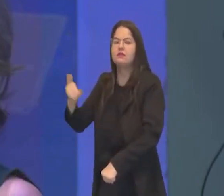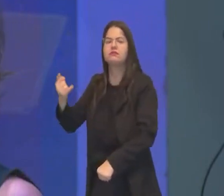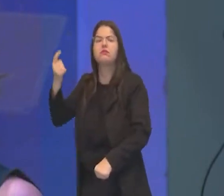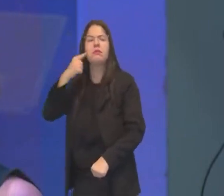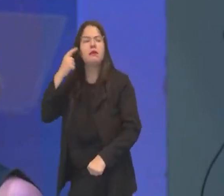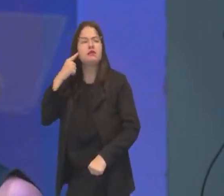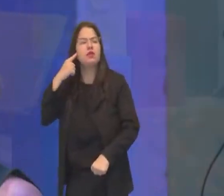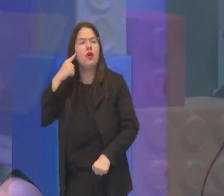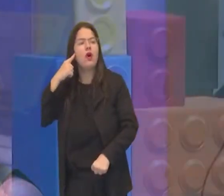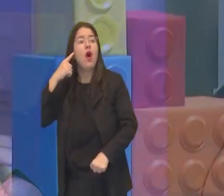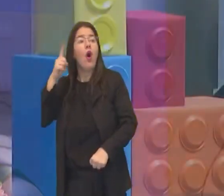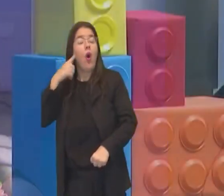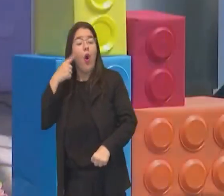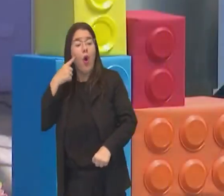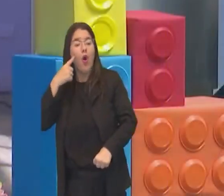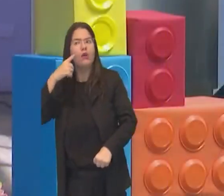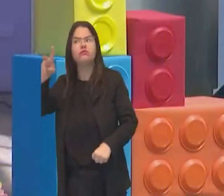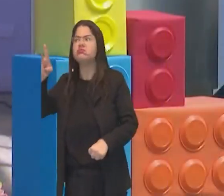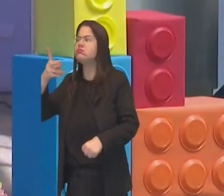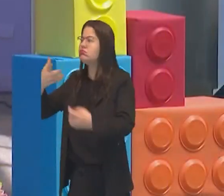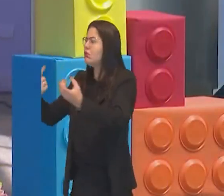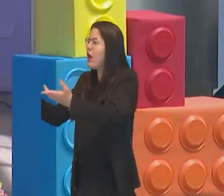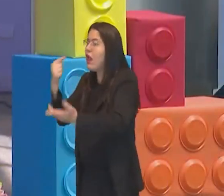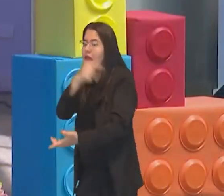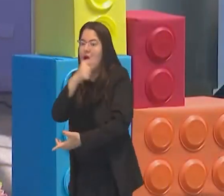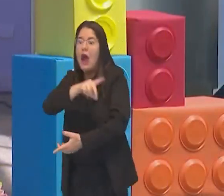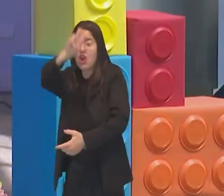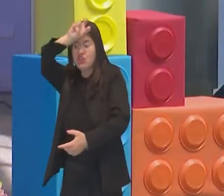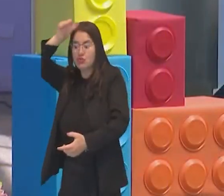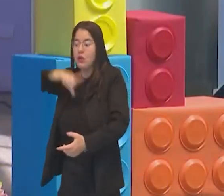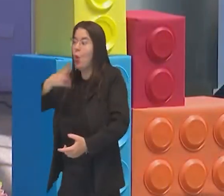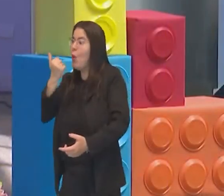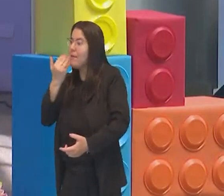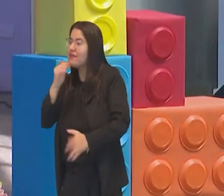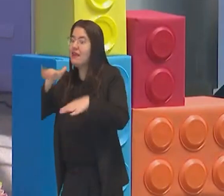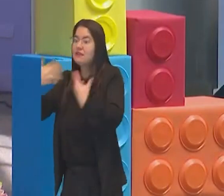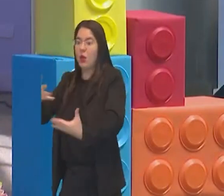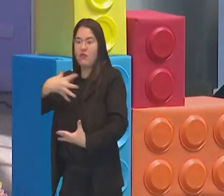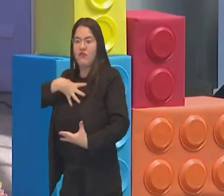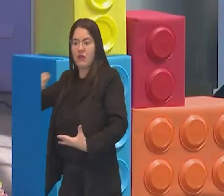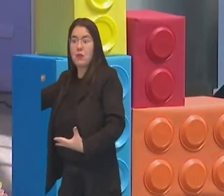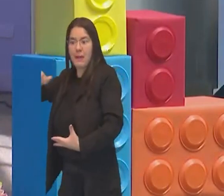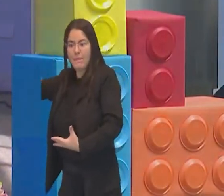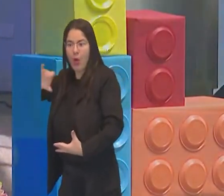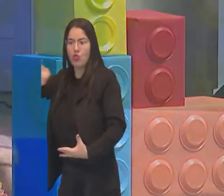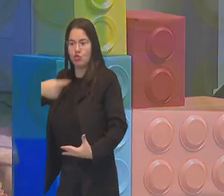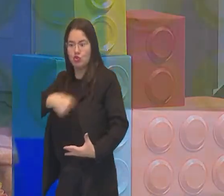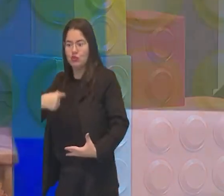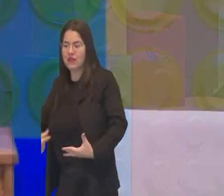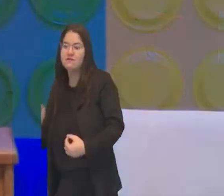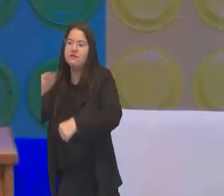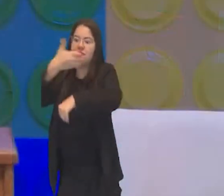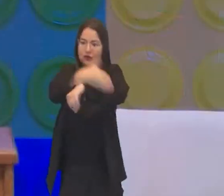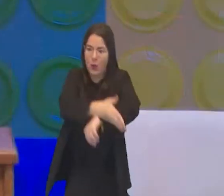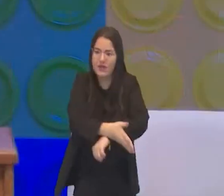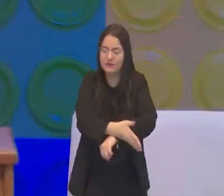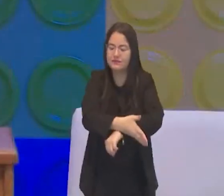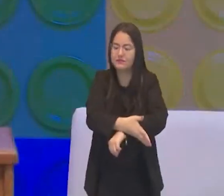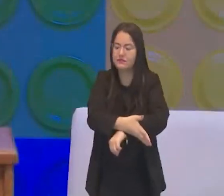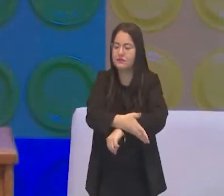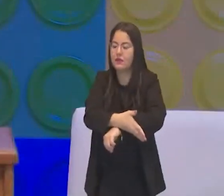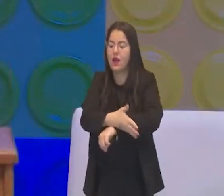disse a seus filhos: vão lá, vão buscar comida. Os filhos foram lá. E na hora